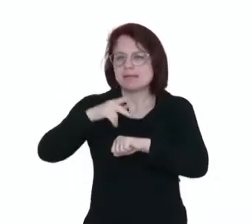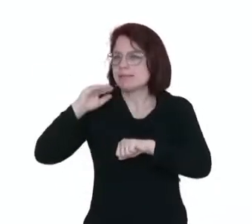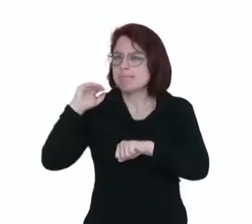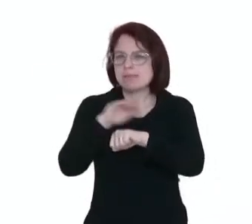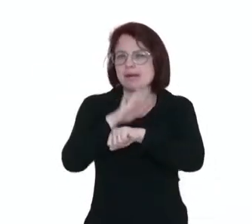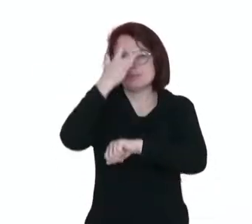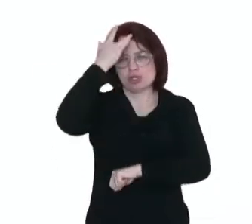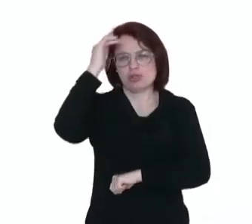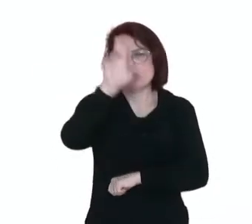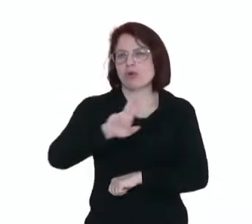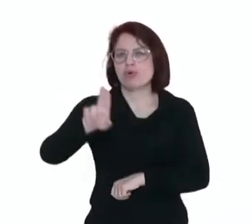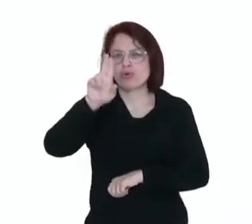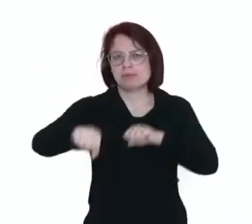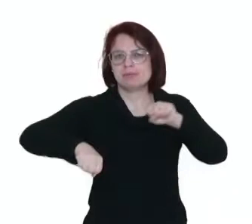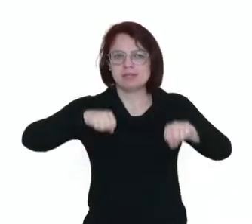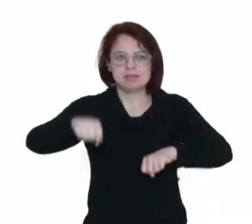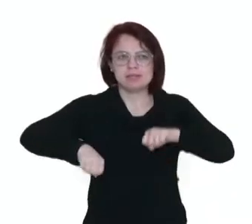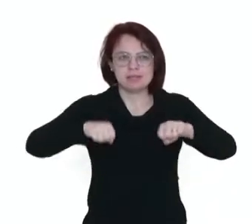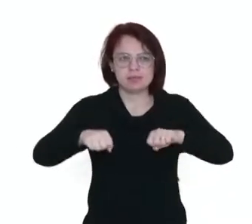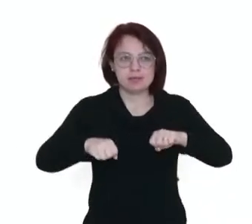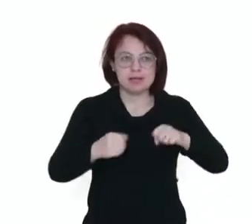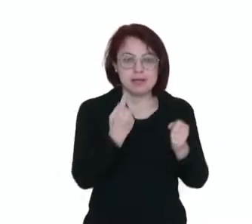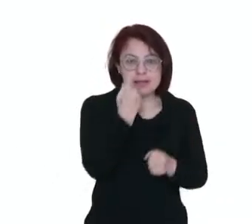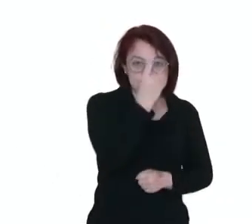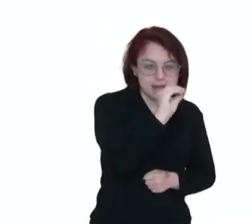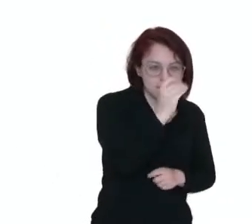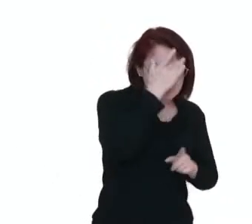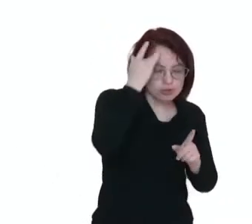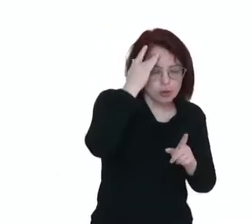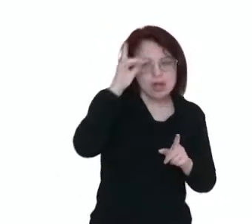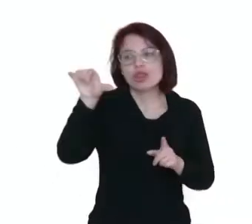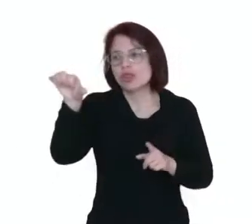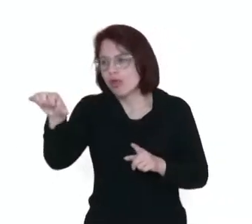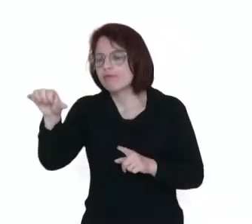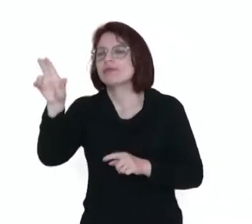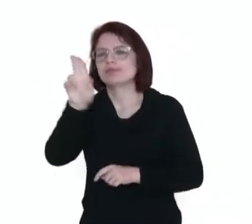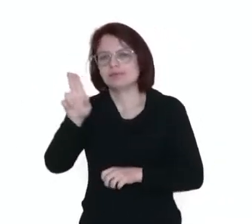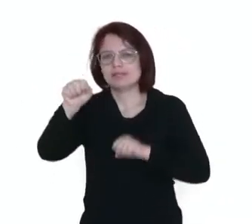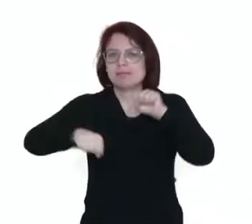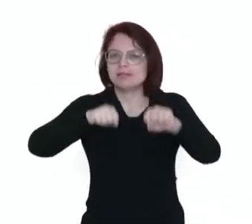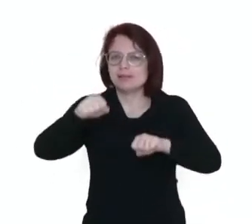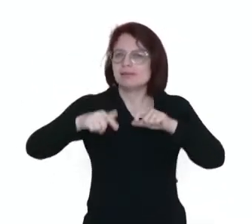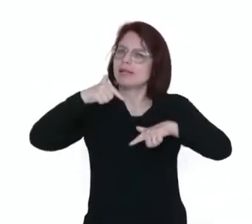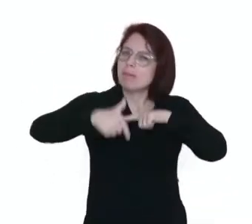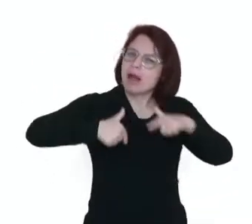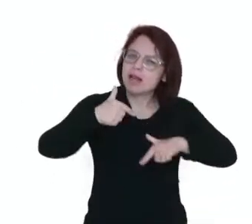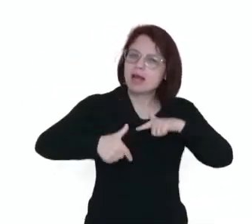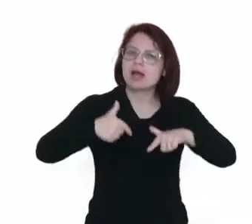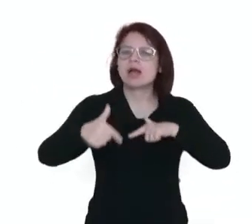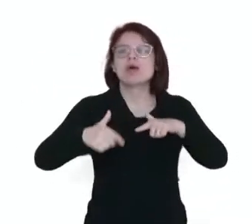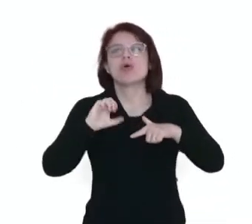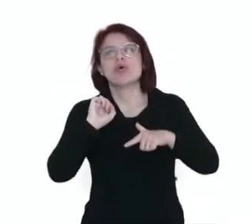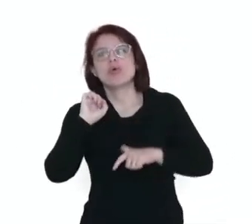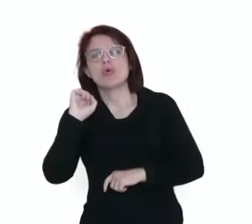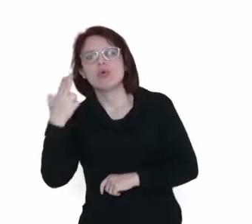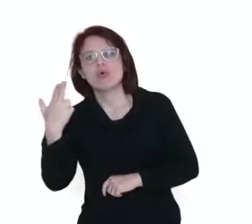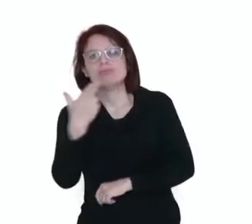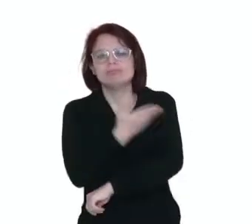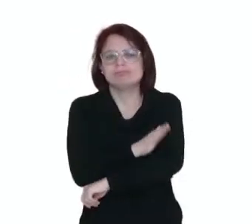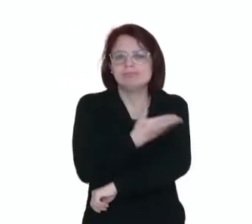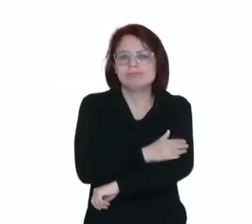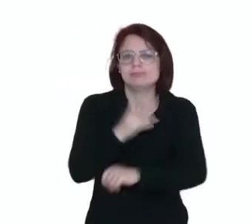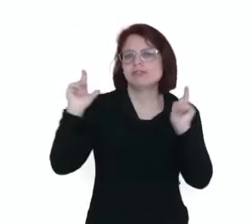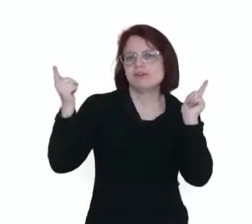10 pessoas, 9 utilizam a bicicleta como meio de transporte, seja para trabalhar ou ainda para atividades